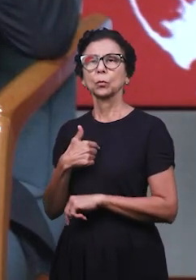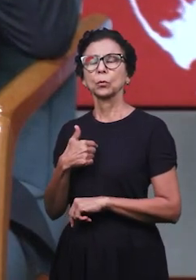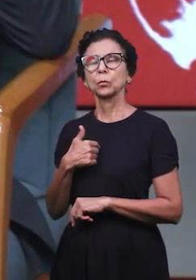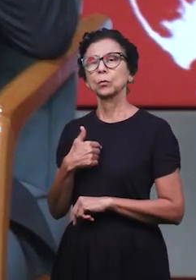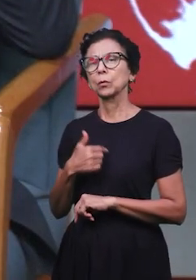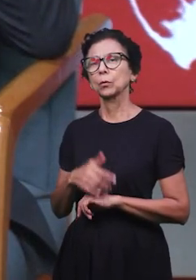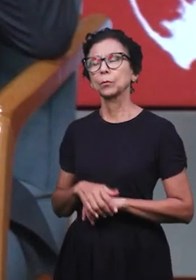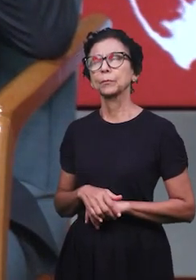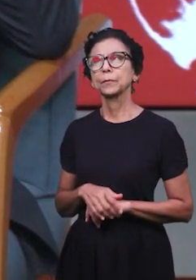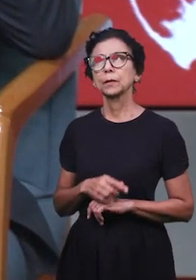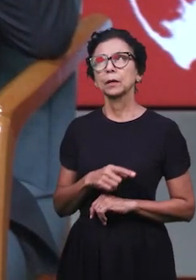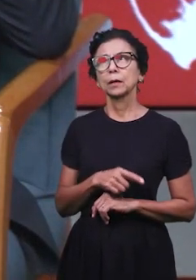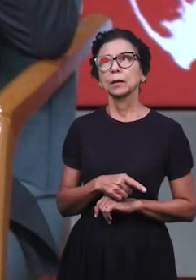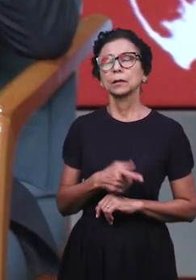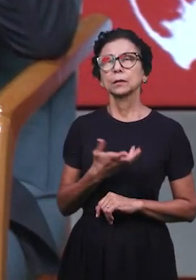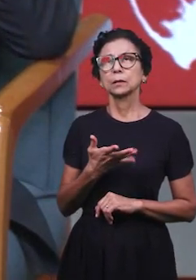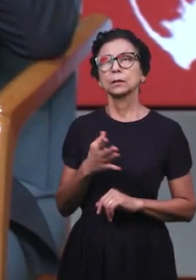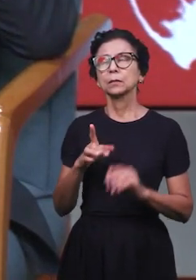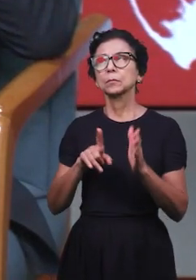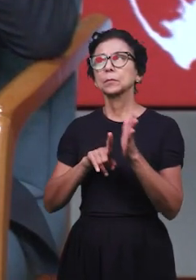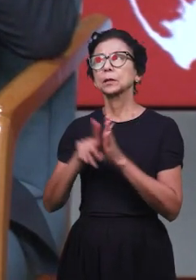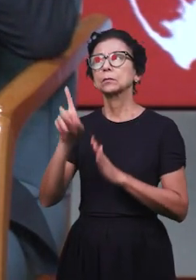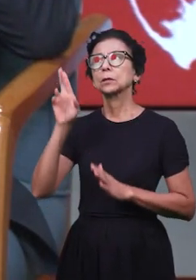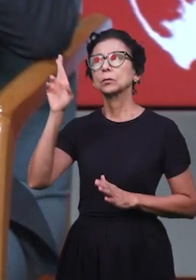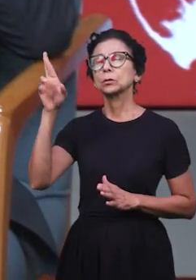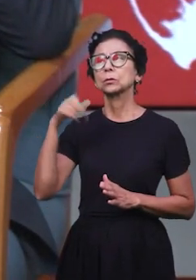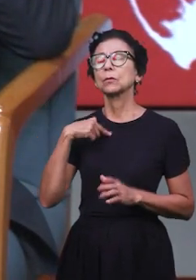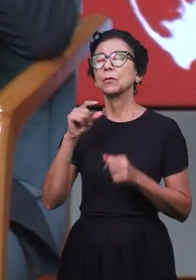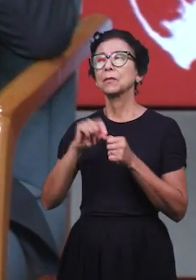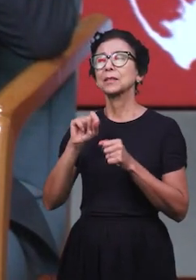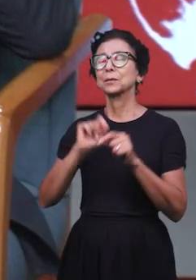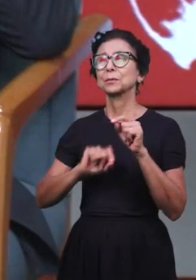do Senhor o que ela faria.